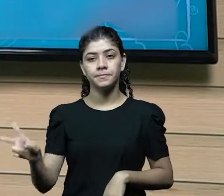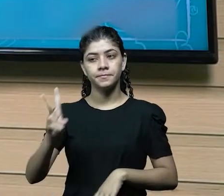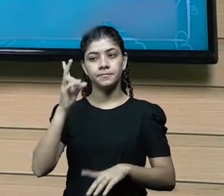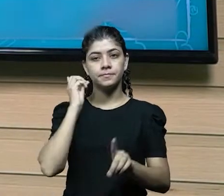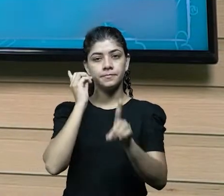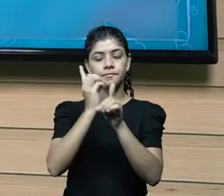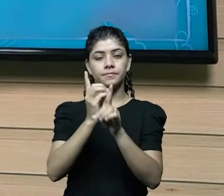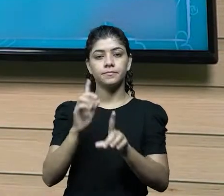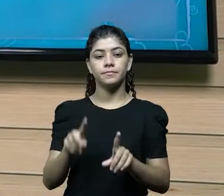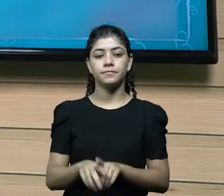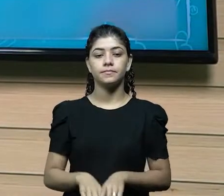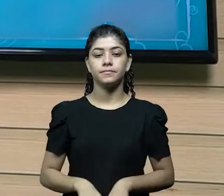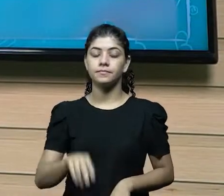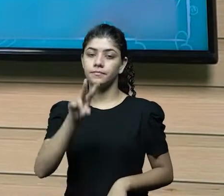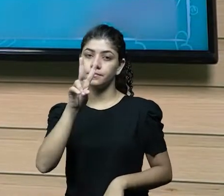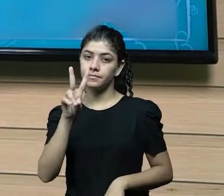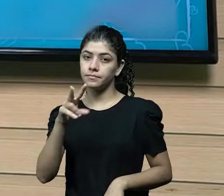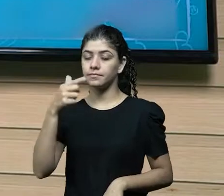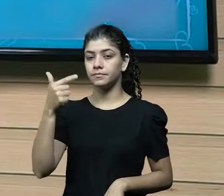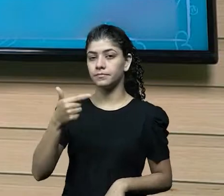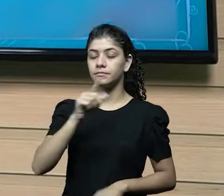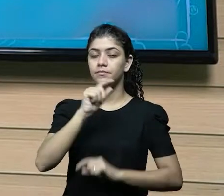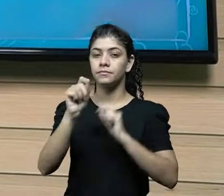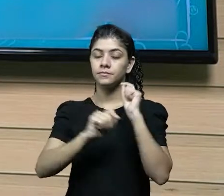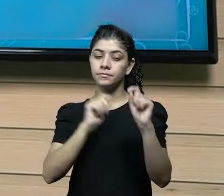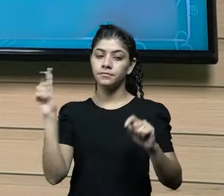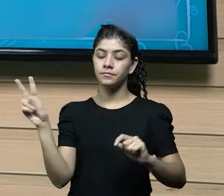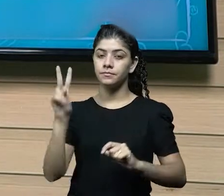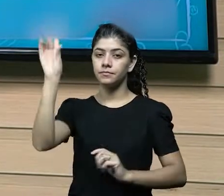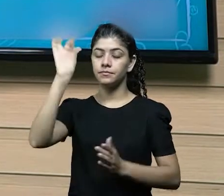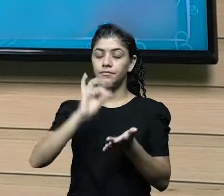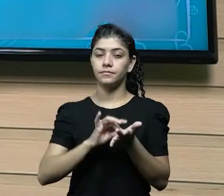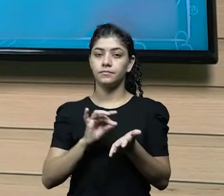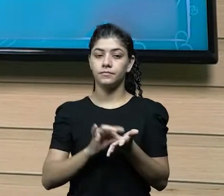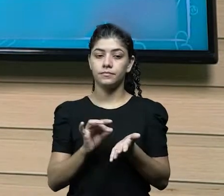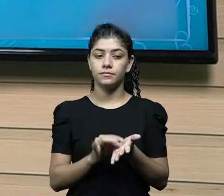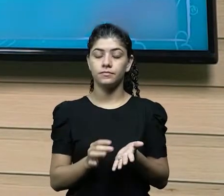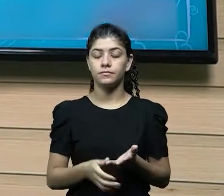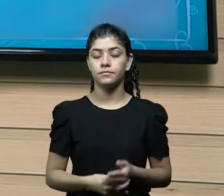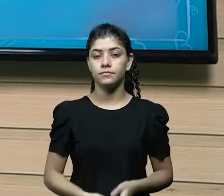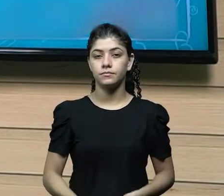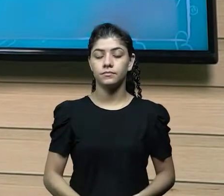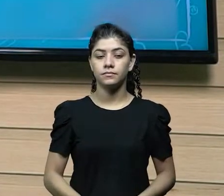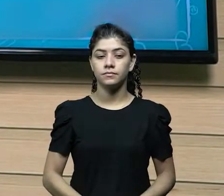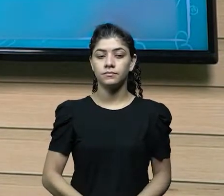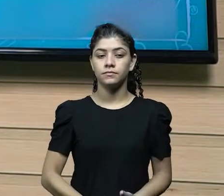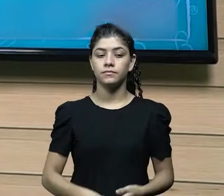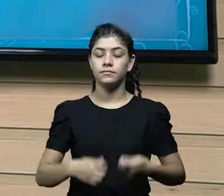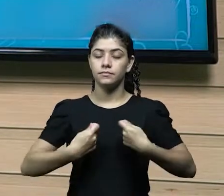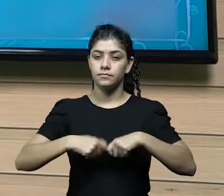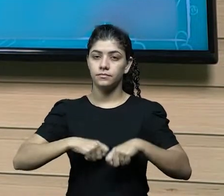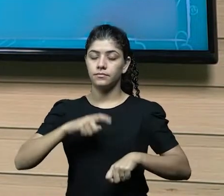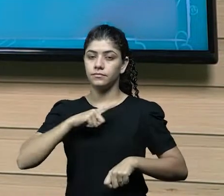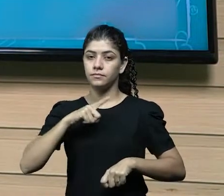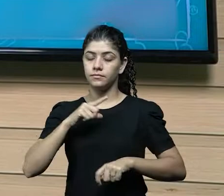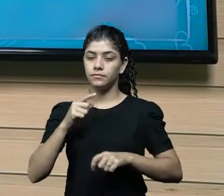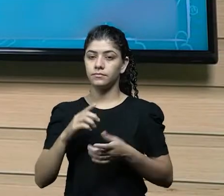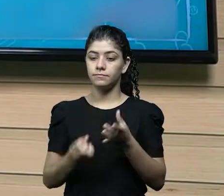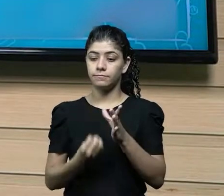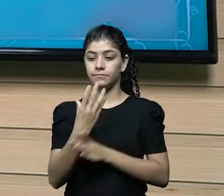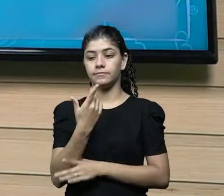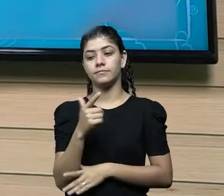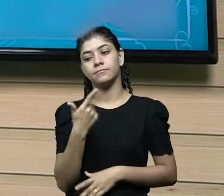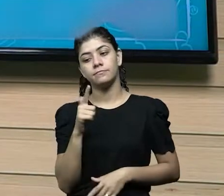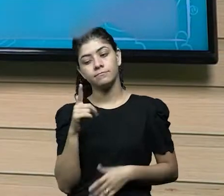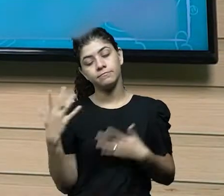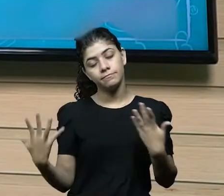é o valor encontrado. E o VV é o valor verdadeiro, ou seja, o valor com a qual aquela peça deveria ter, se